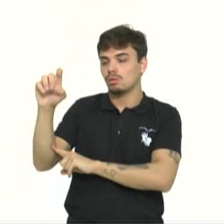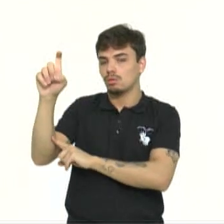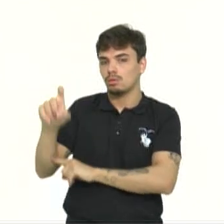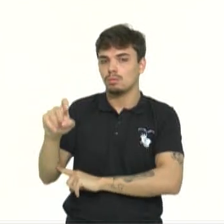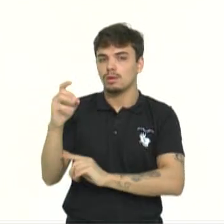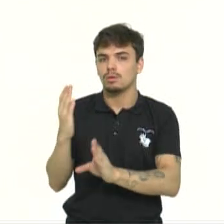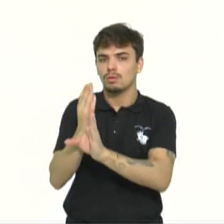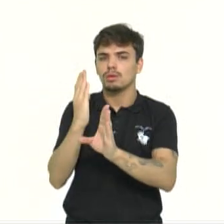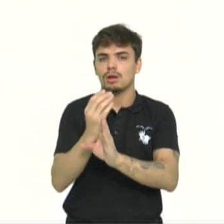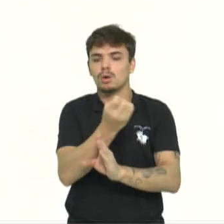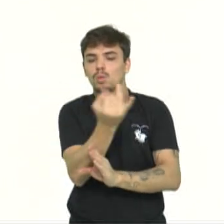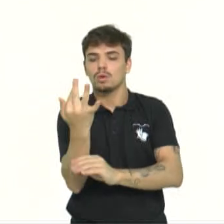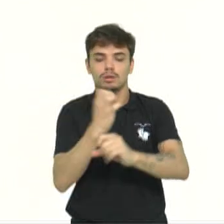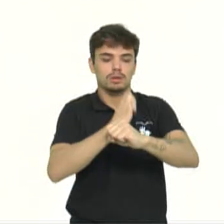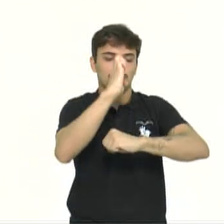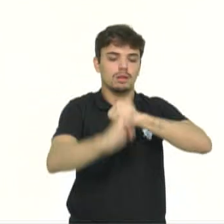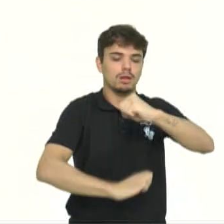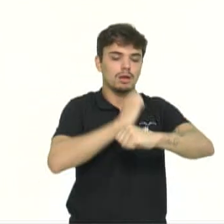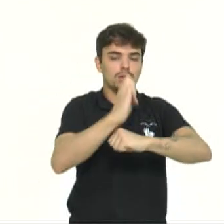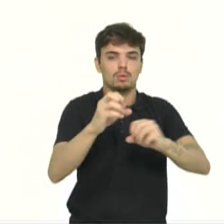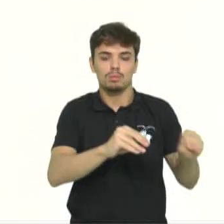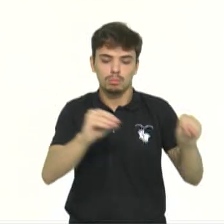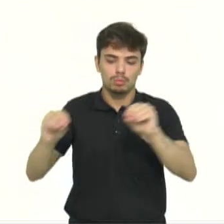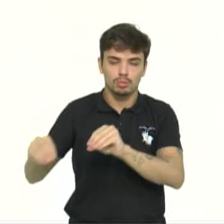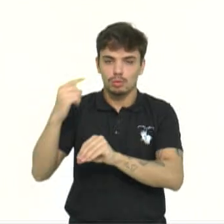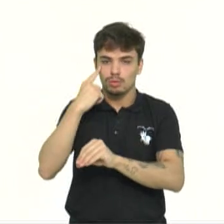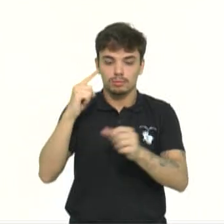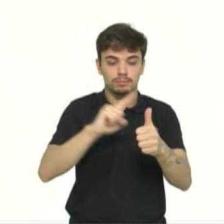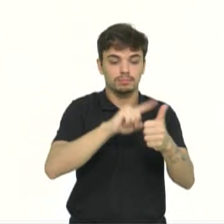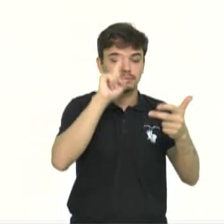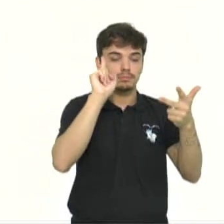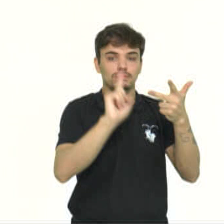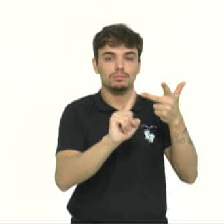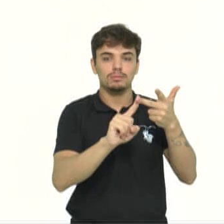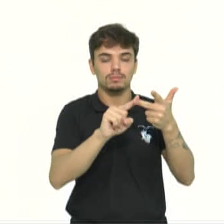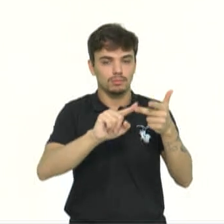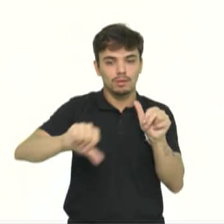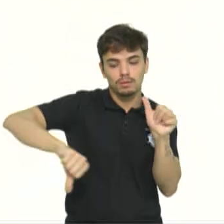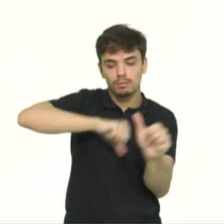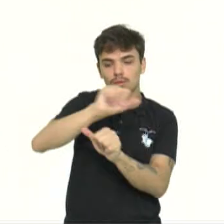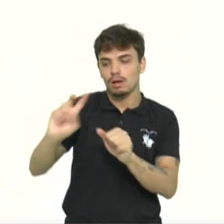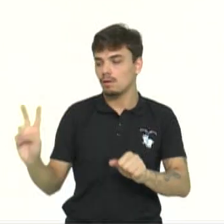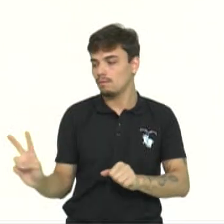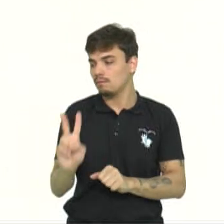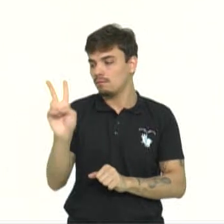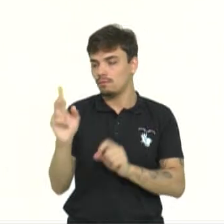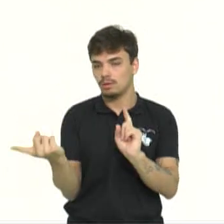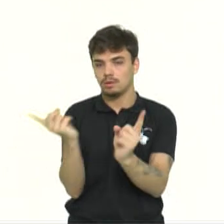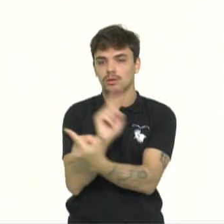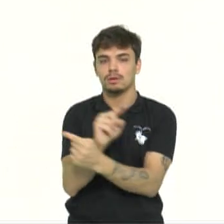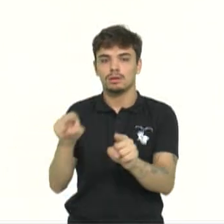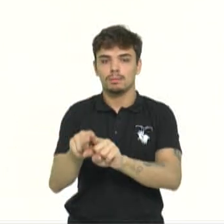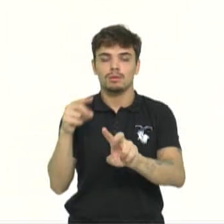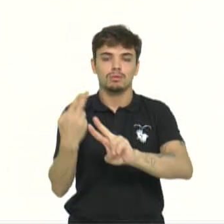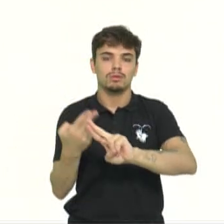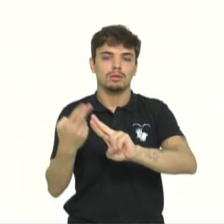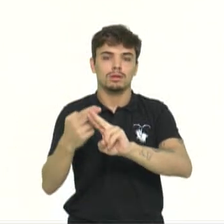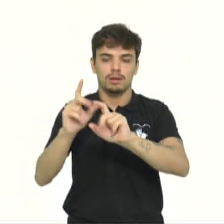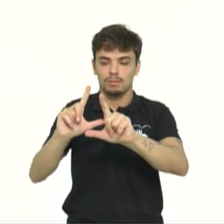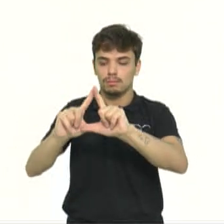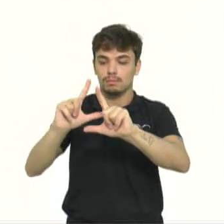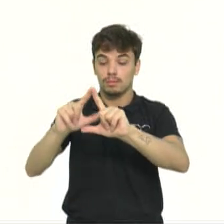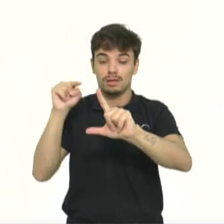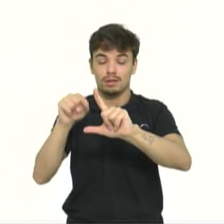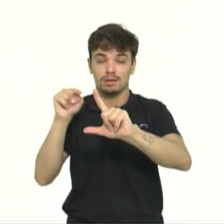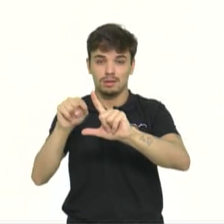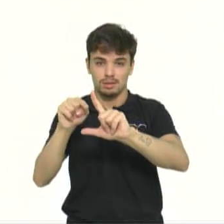de elétrons que foram transferidos. O terceiro passo é inverter os valores e aí usar esse valor do delta NOX como